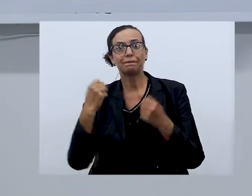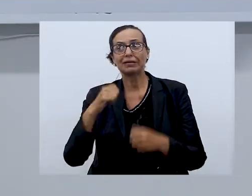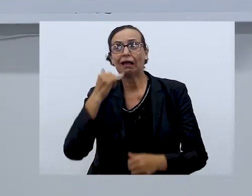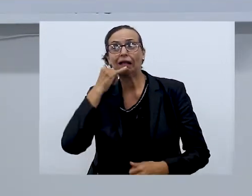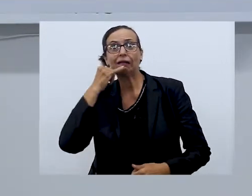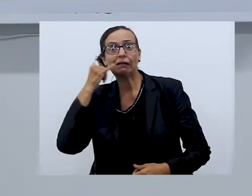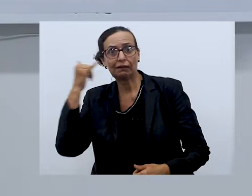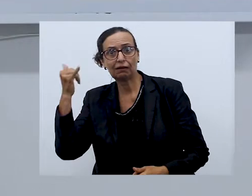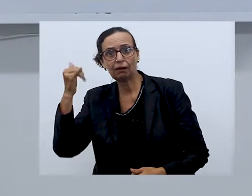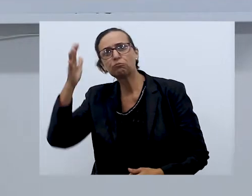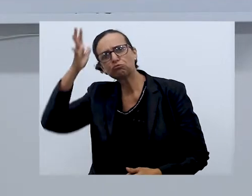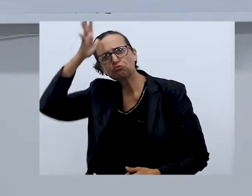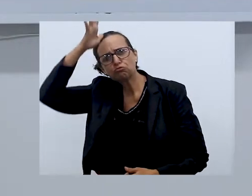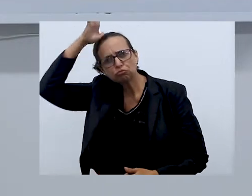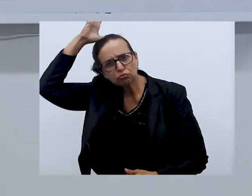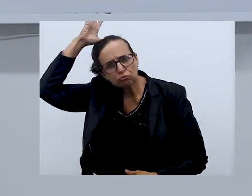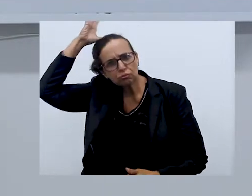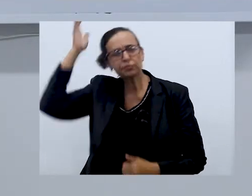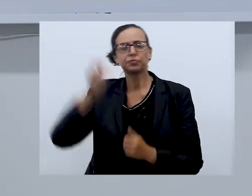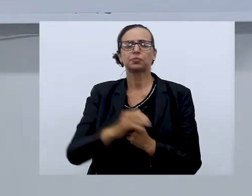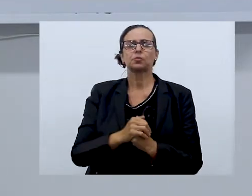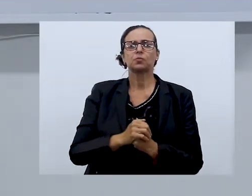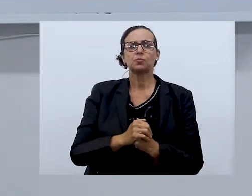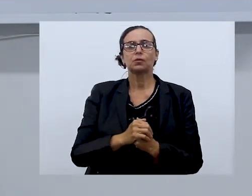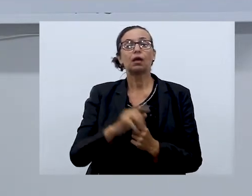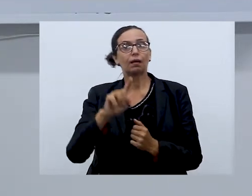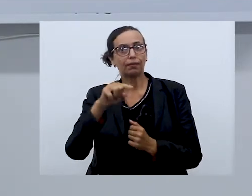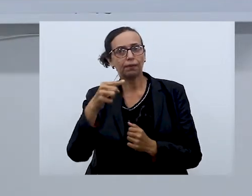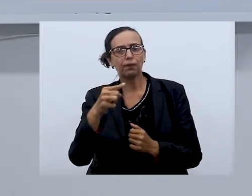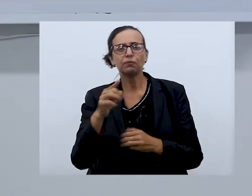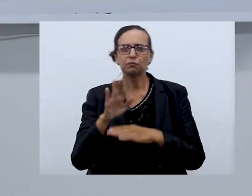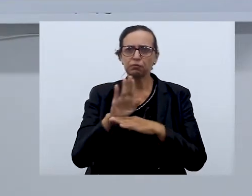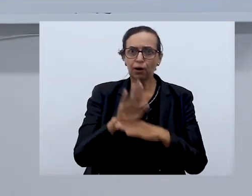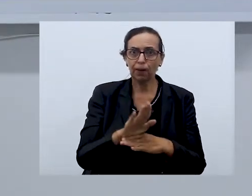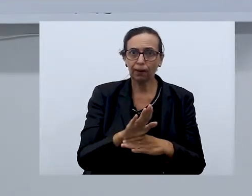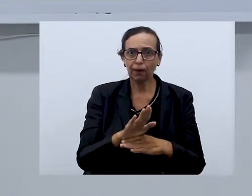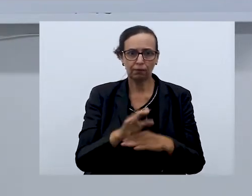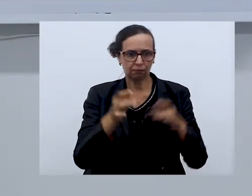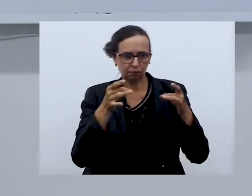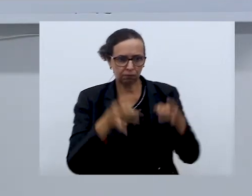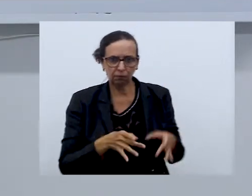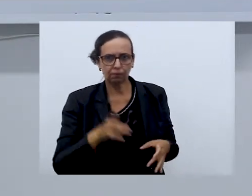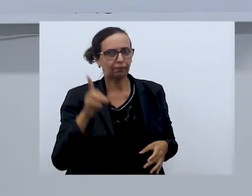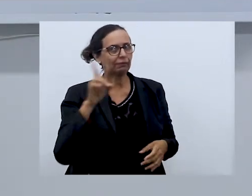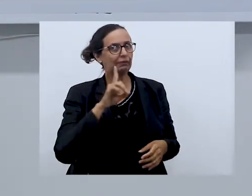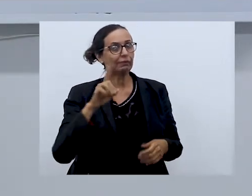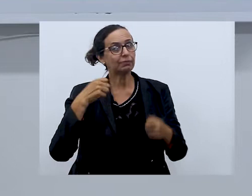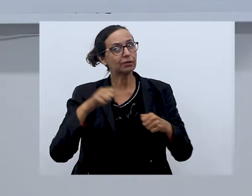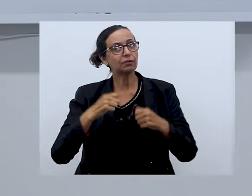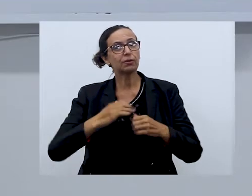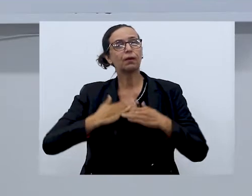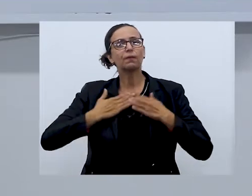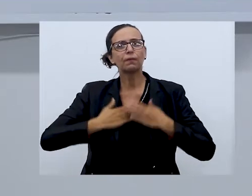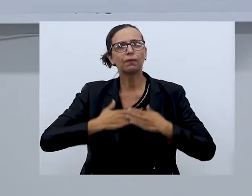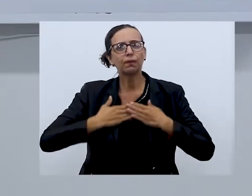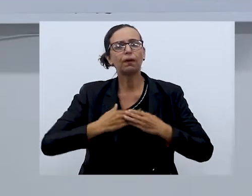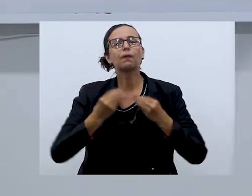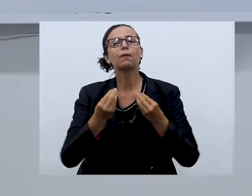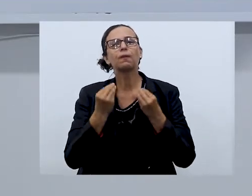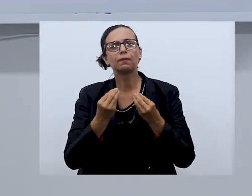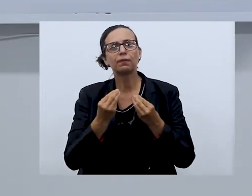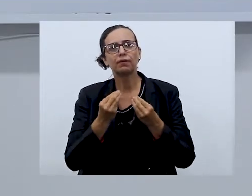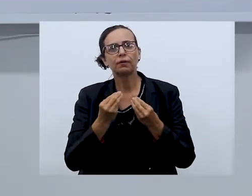realmente não estiver, ligue imediatamente para o serviço de urgência. E posterior, você inicia